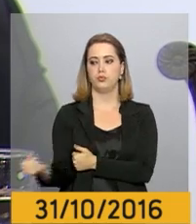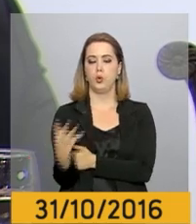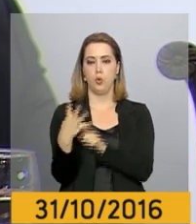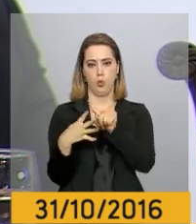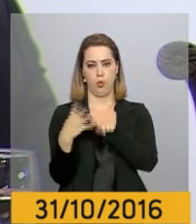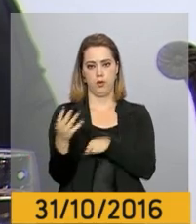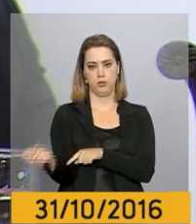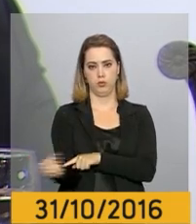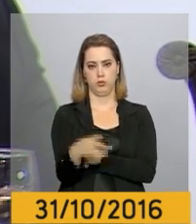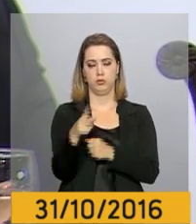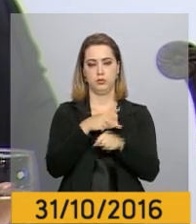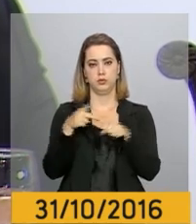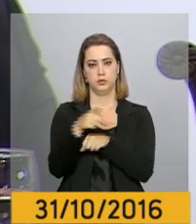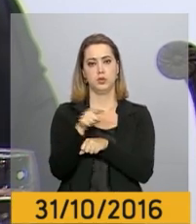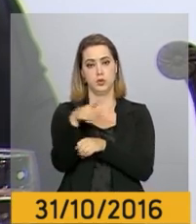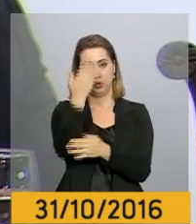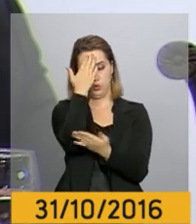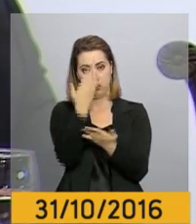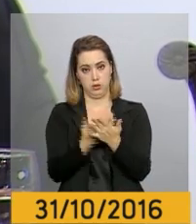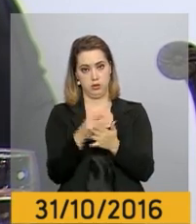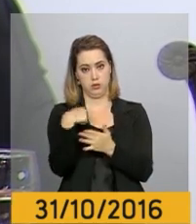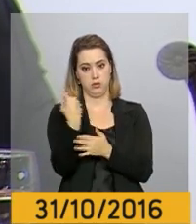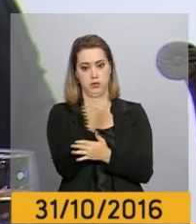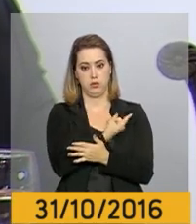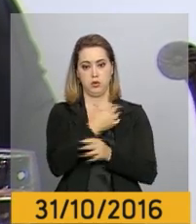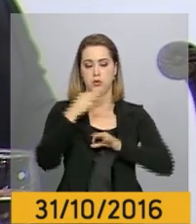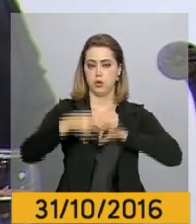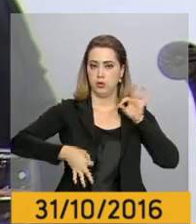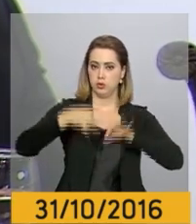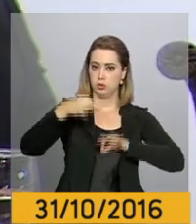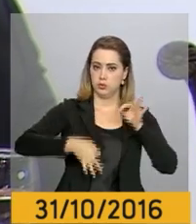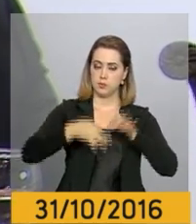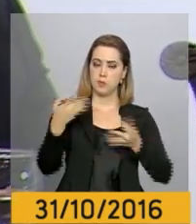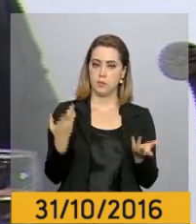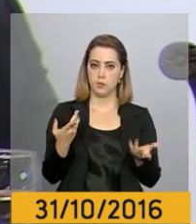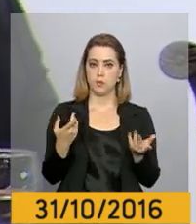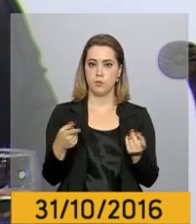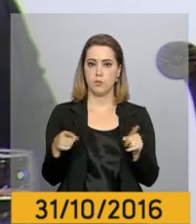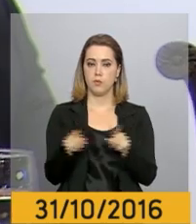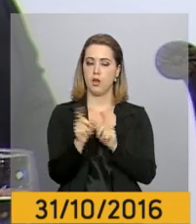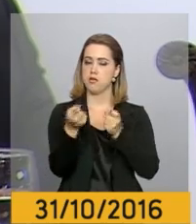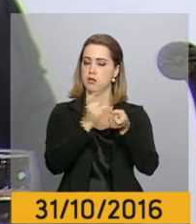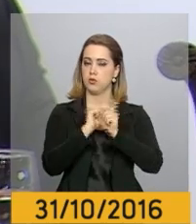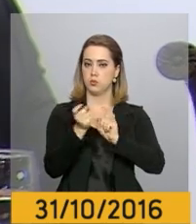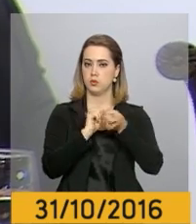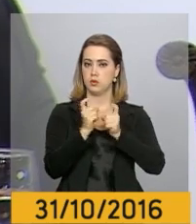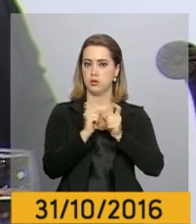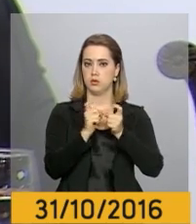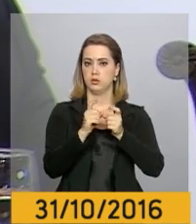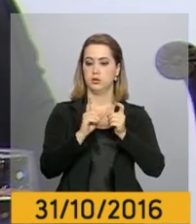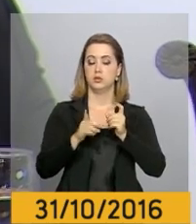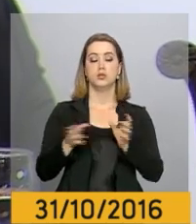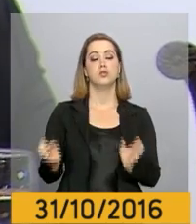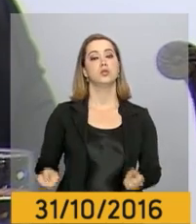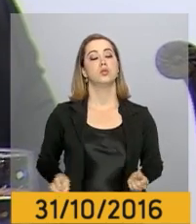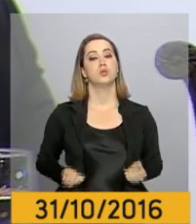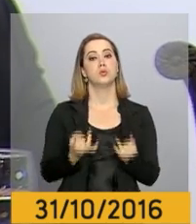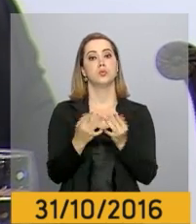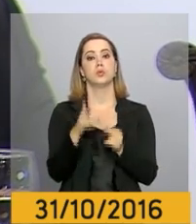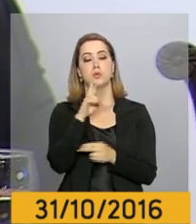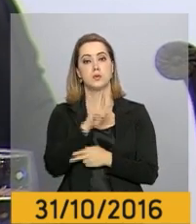confiança na nossa capacidade jurídica e administrativa de produzir